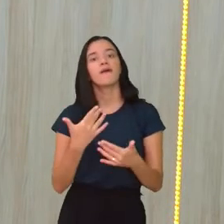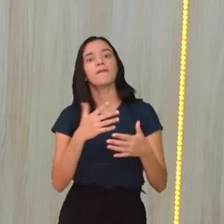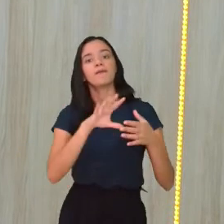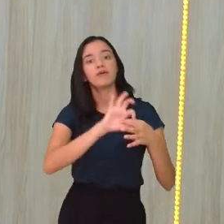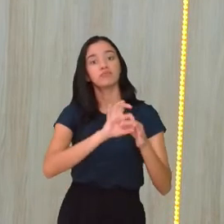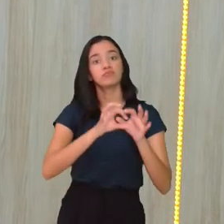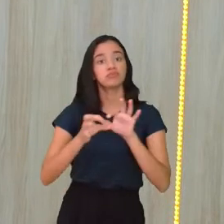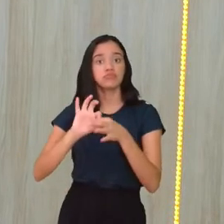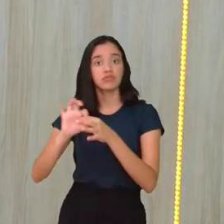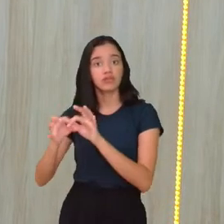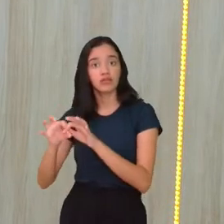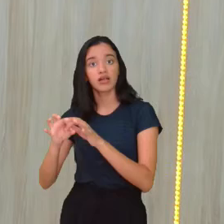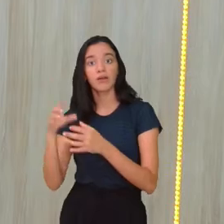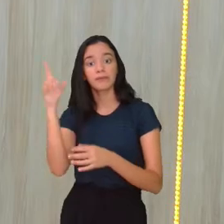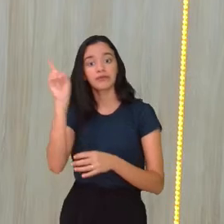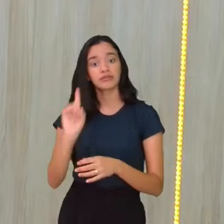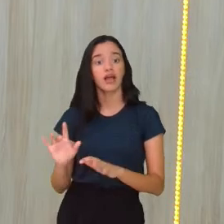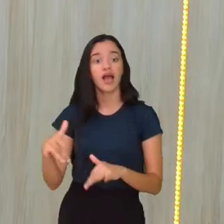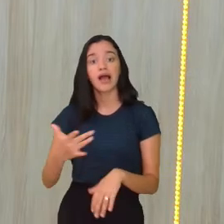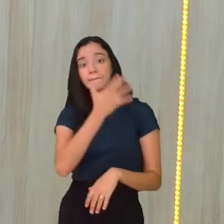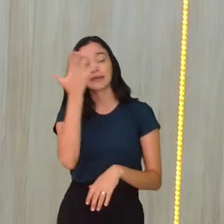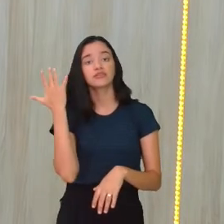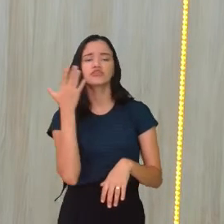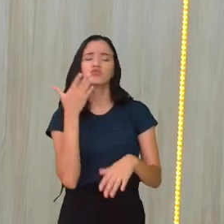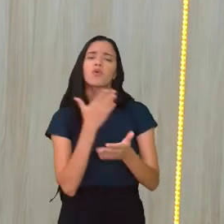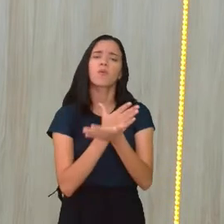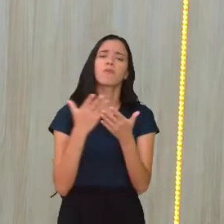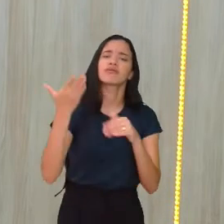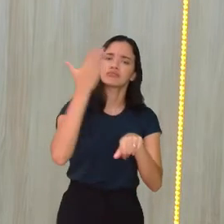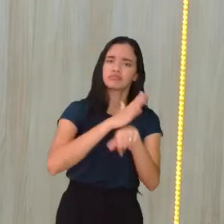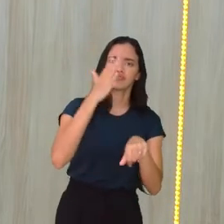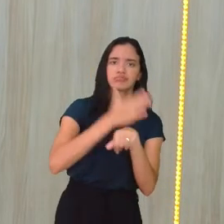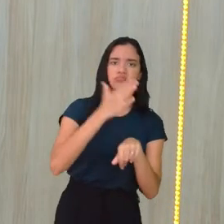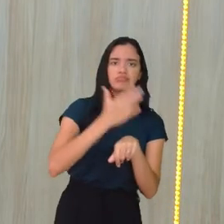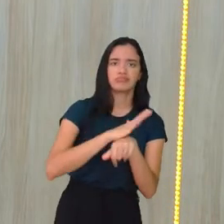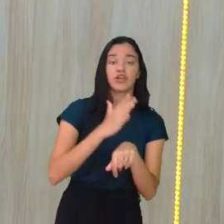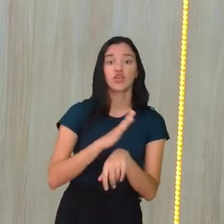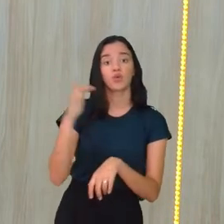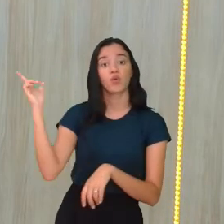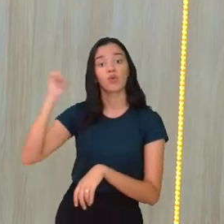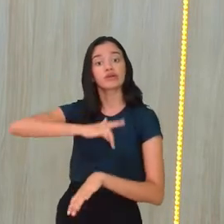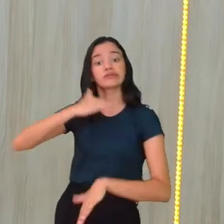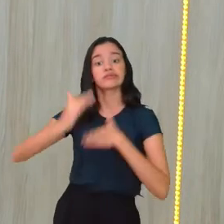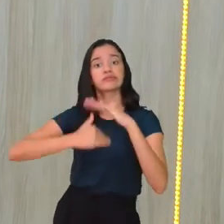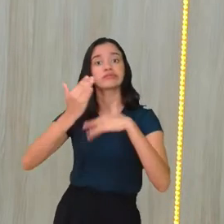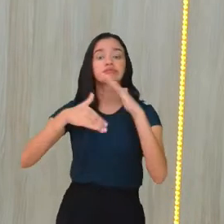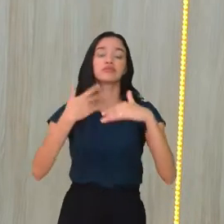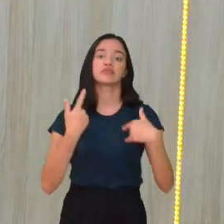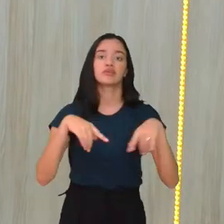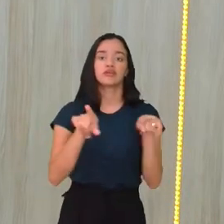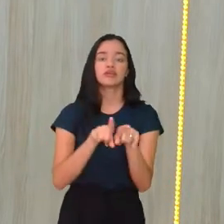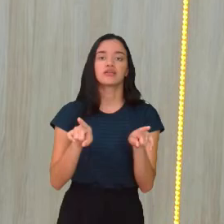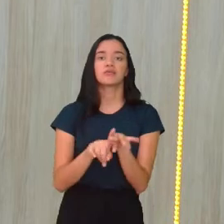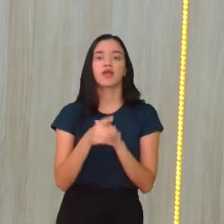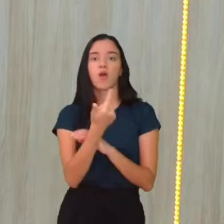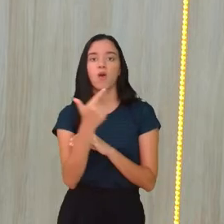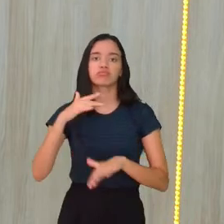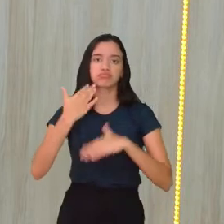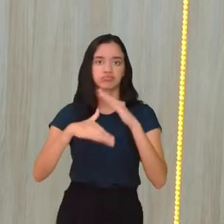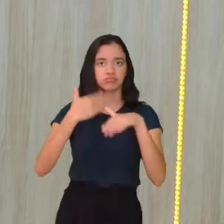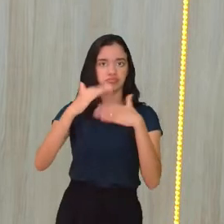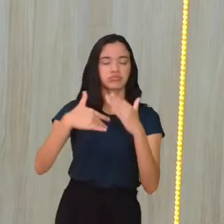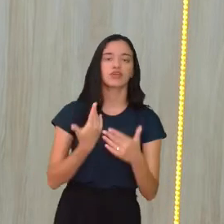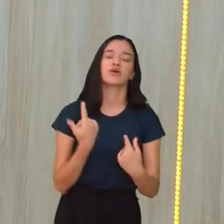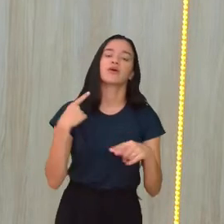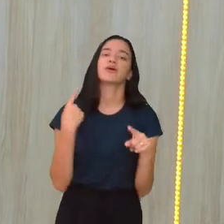né, e faz com que essas pessoas comecem a treinar e consigam se desenvolver e também chegar a outros níveis, né?